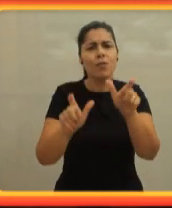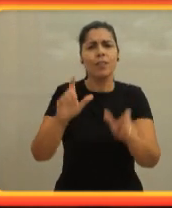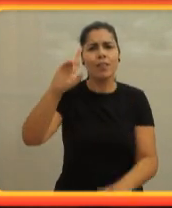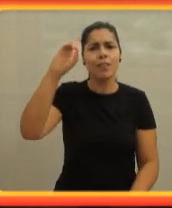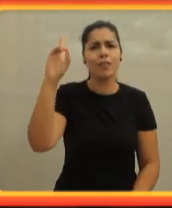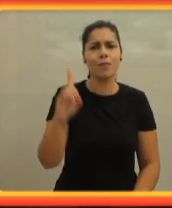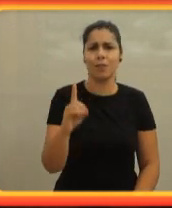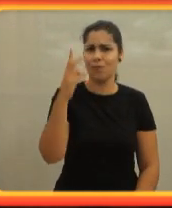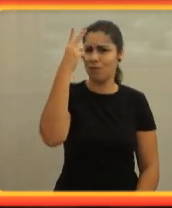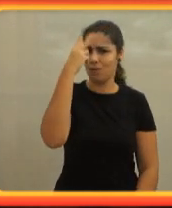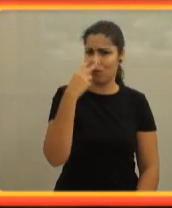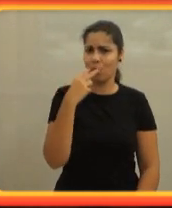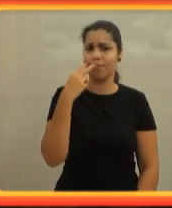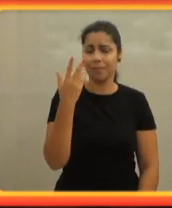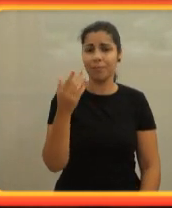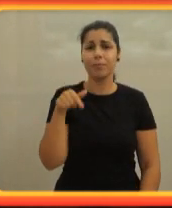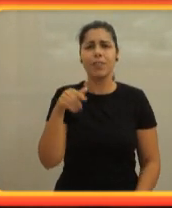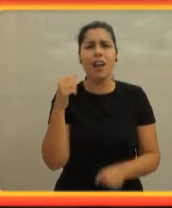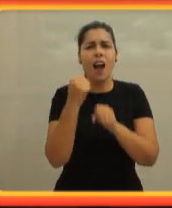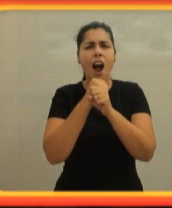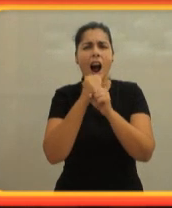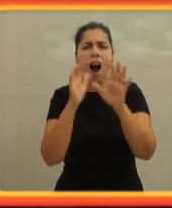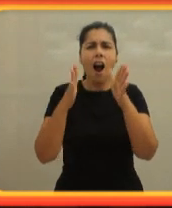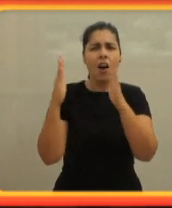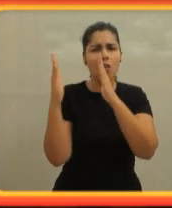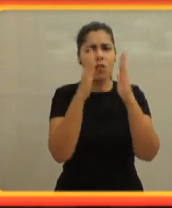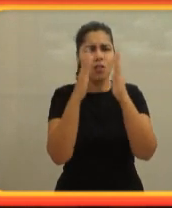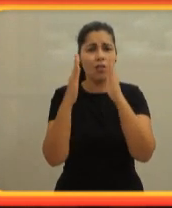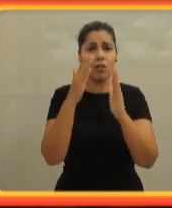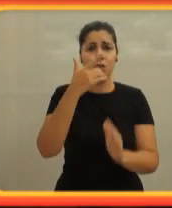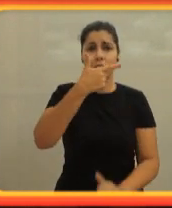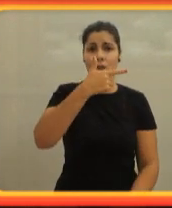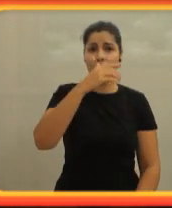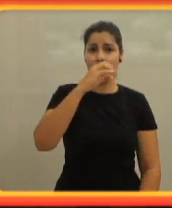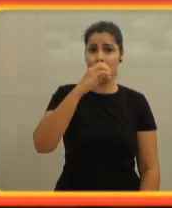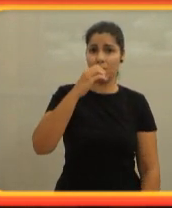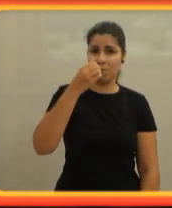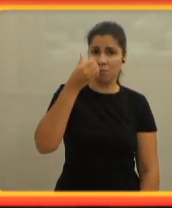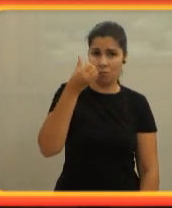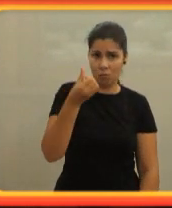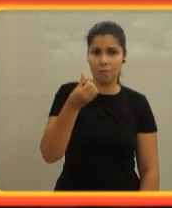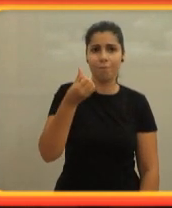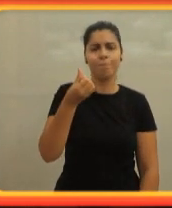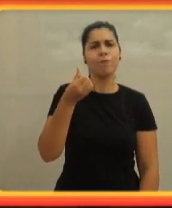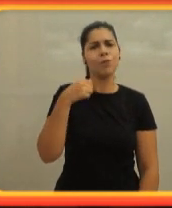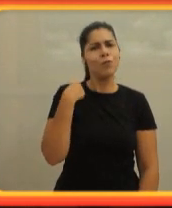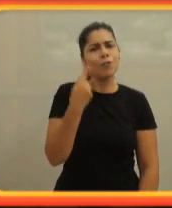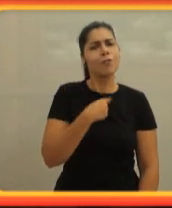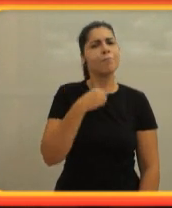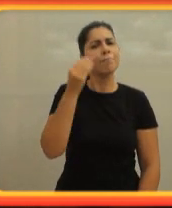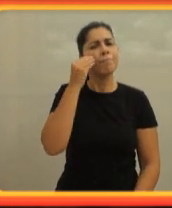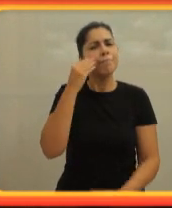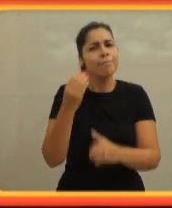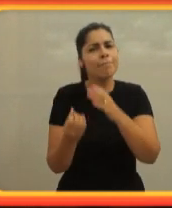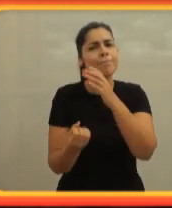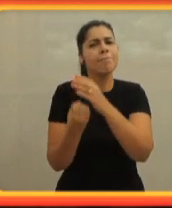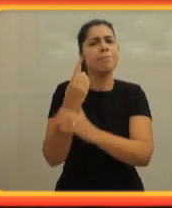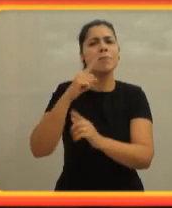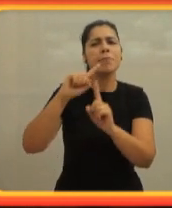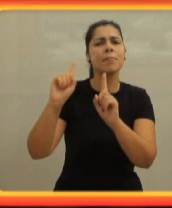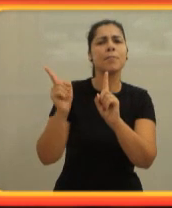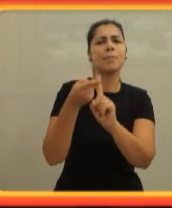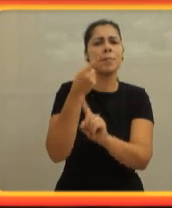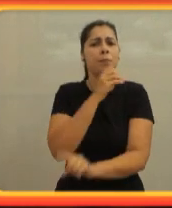tanta confiança e tão sonhadores, que todos achamos que poderíamos ter uma escola de cães-guias no Uruguai para pessoas com deficiência